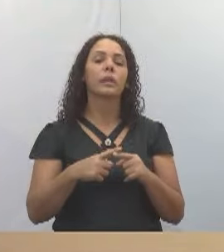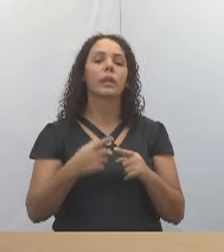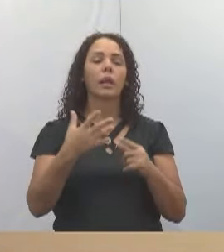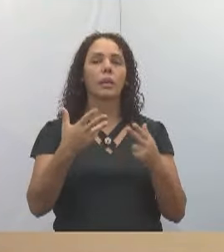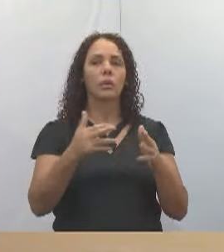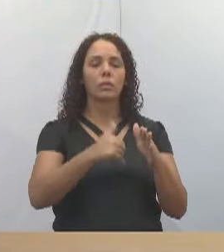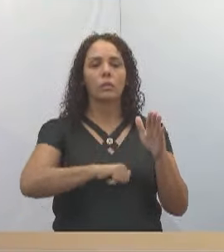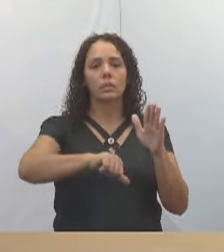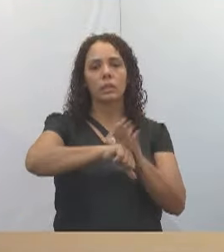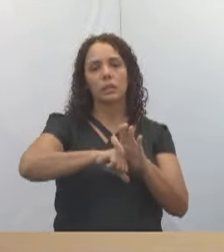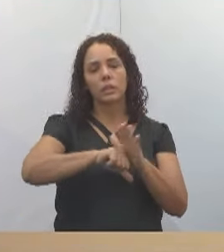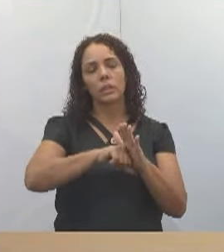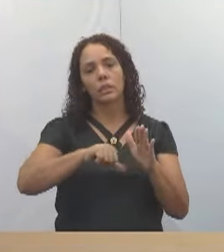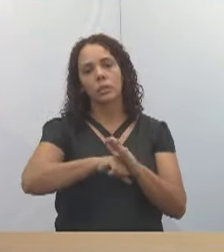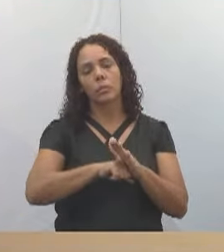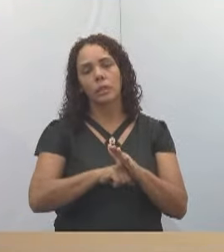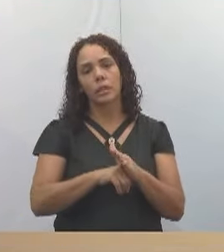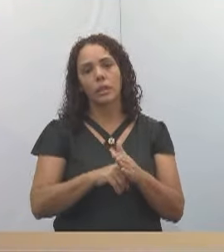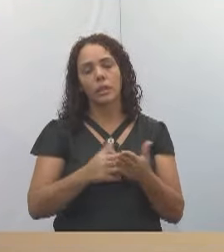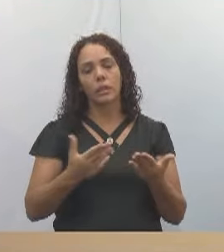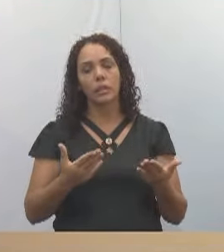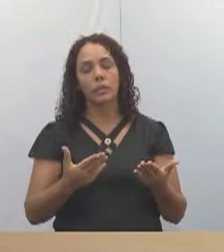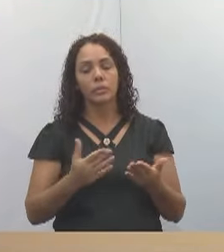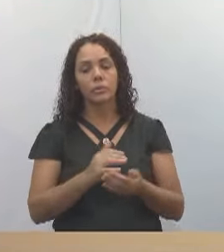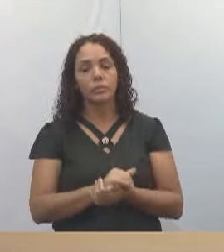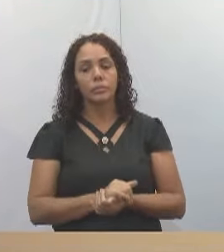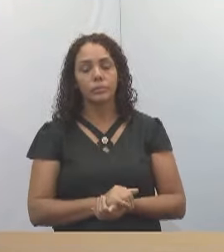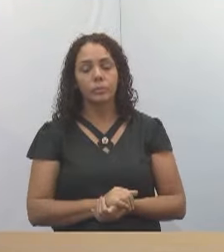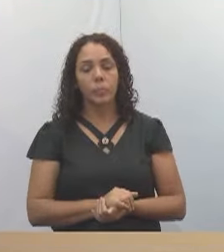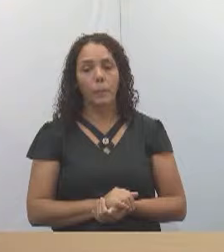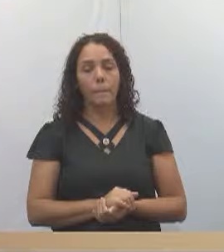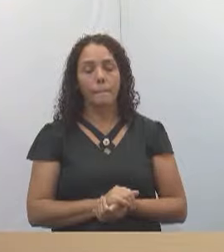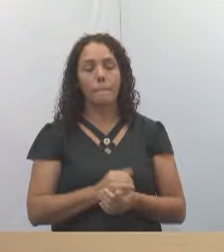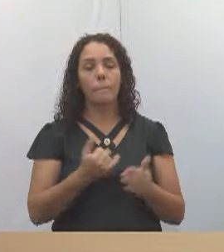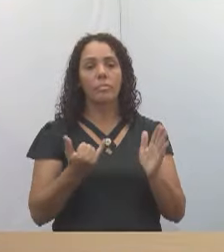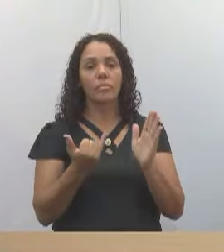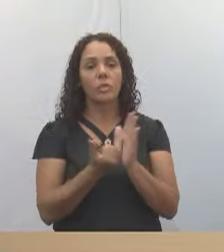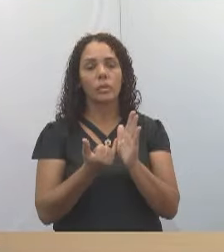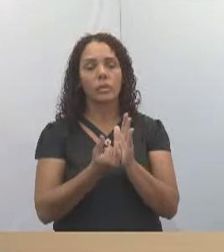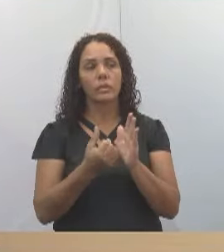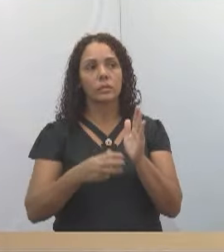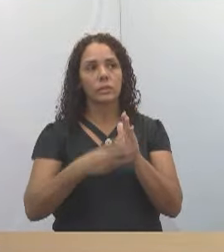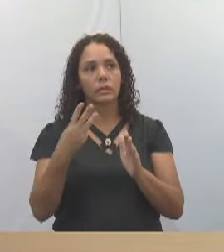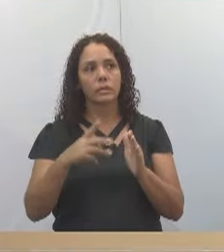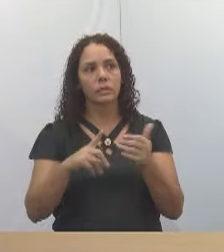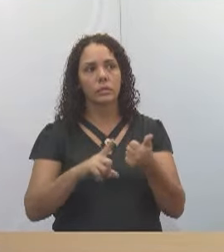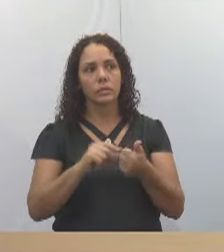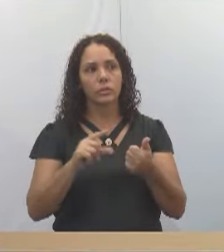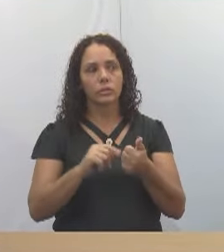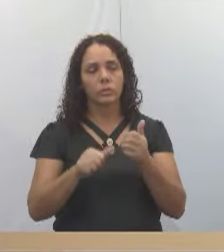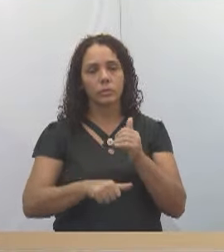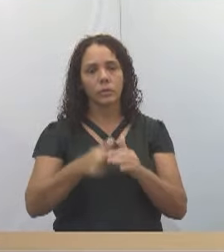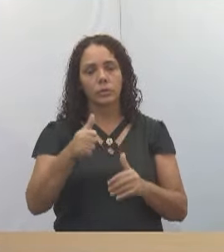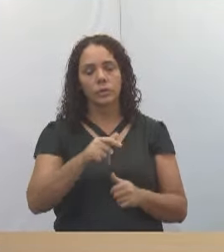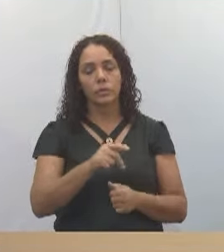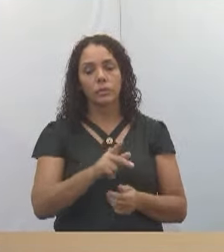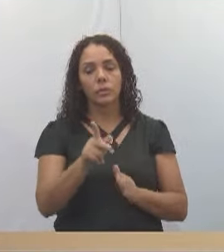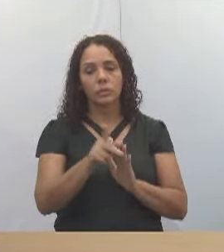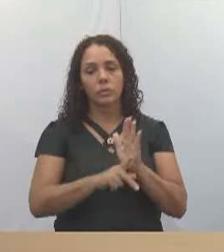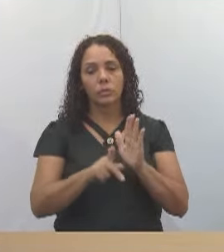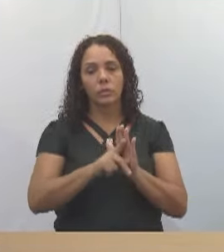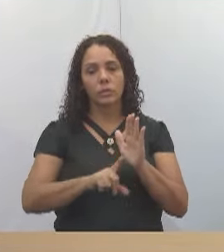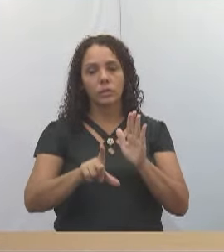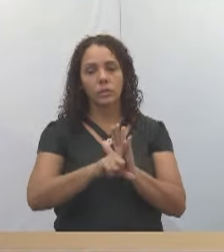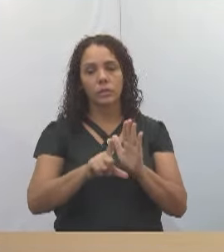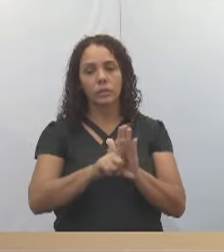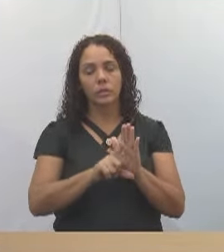e sendo assim a competência da União. O inciso 3º do artigo 1º do projeto de lei contém o